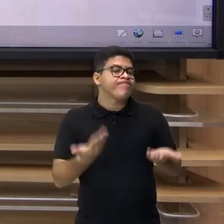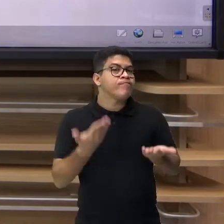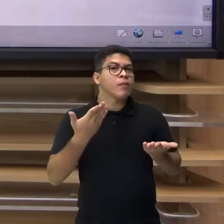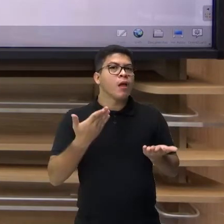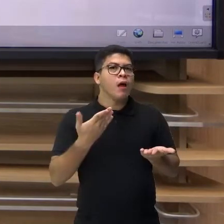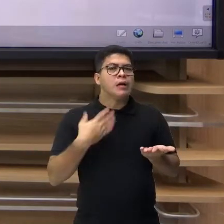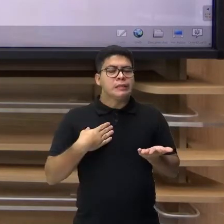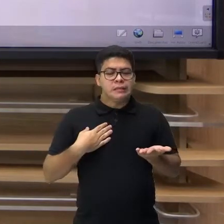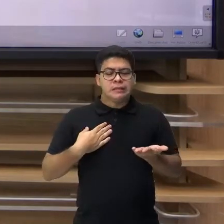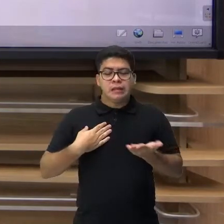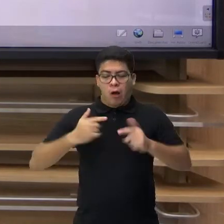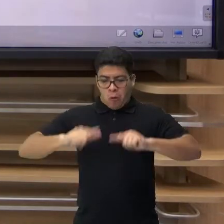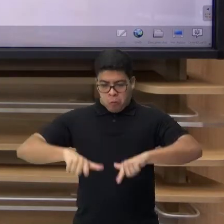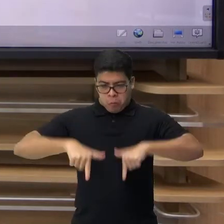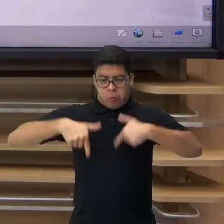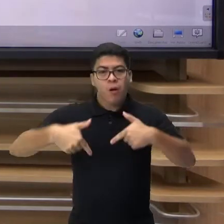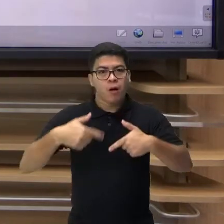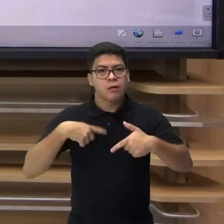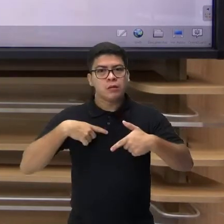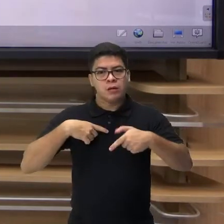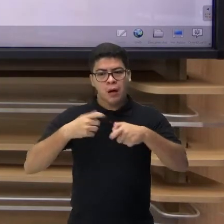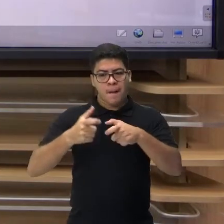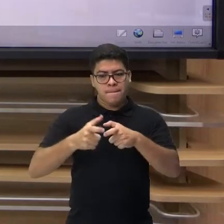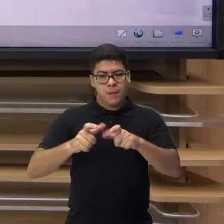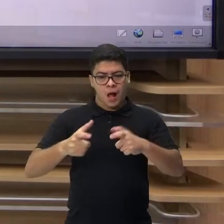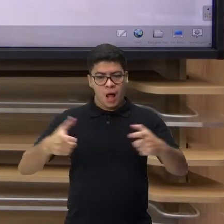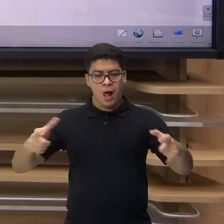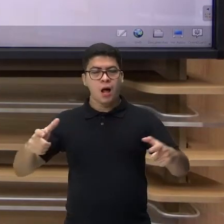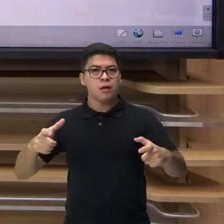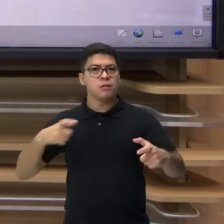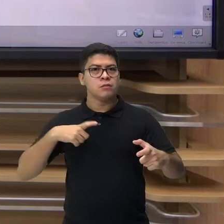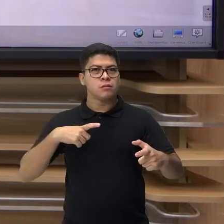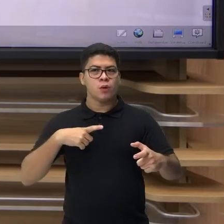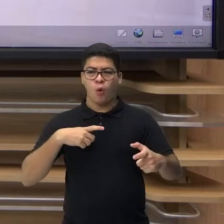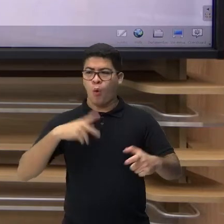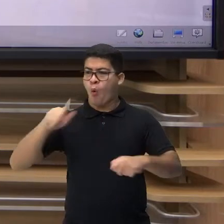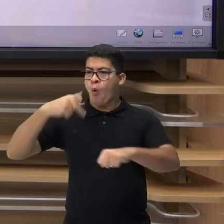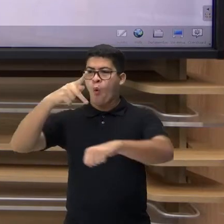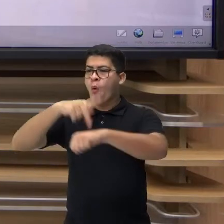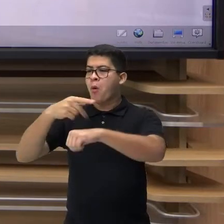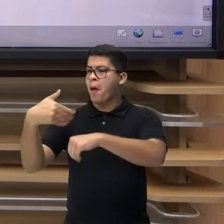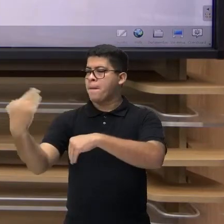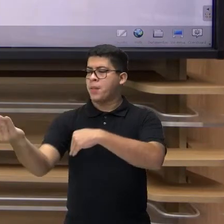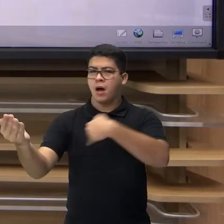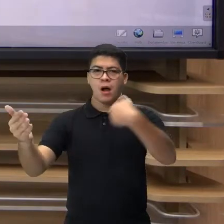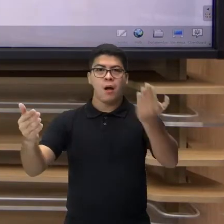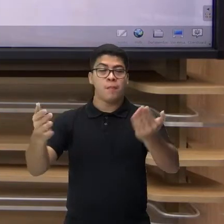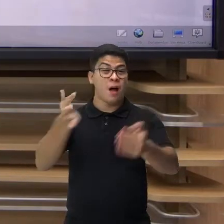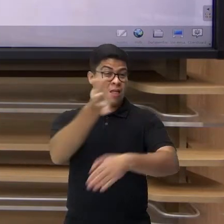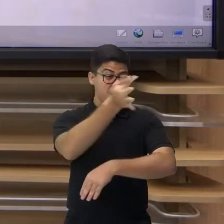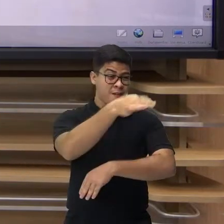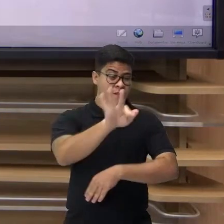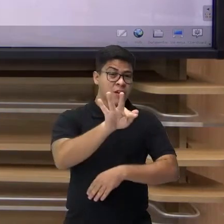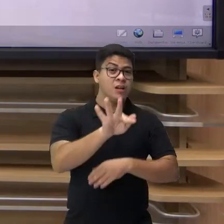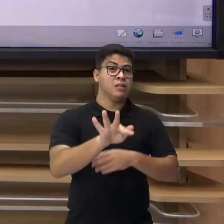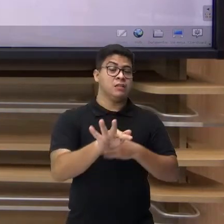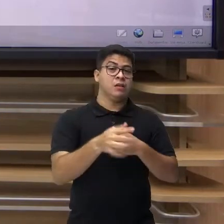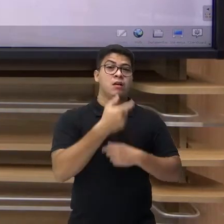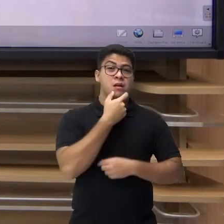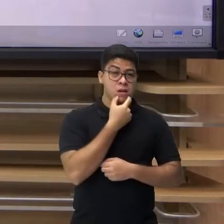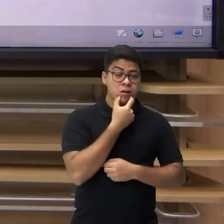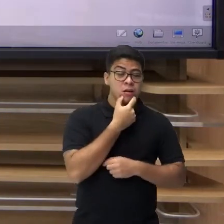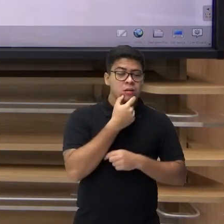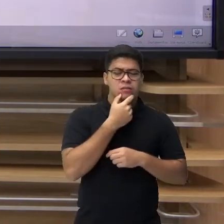prática essa expansão, os outros países, e aqui eu falo especialmente da França e da Inglaterra,